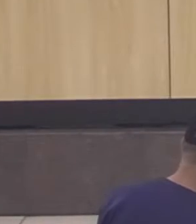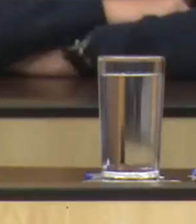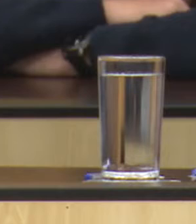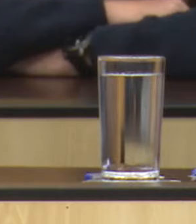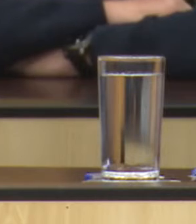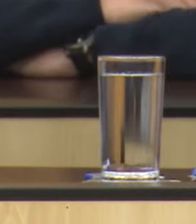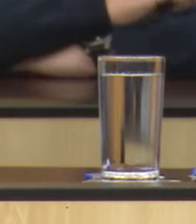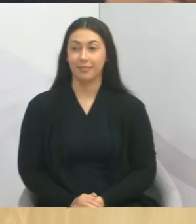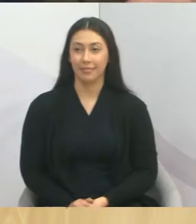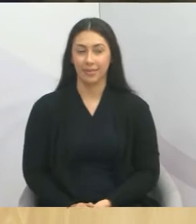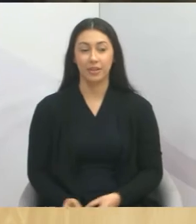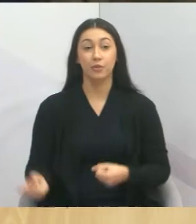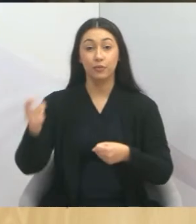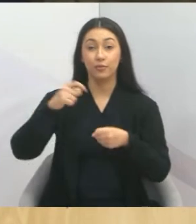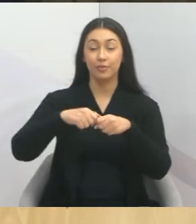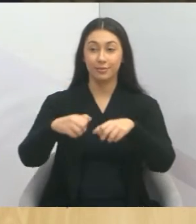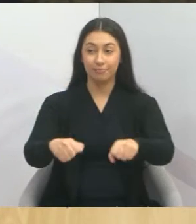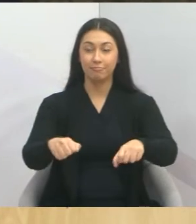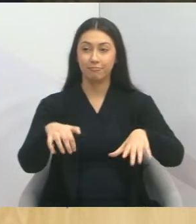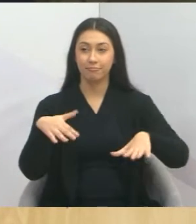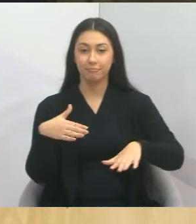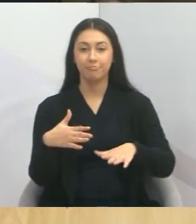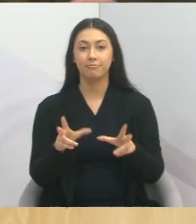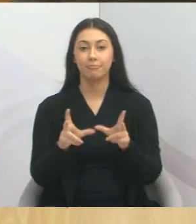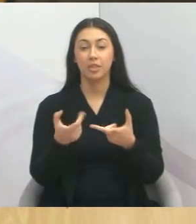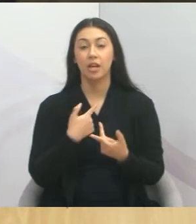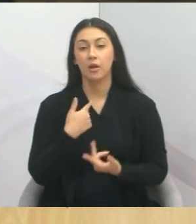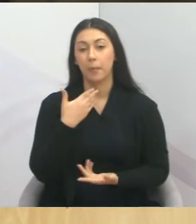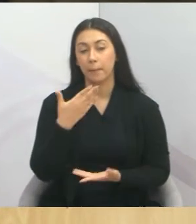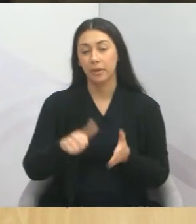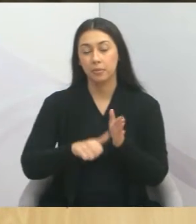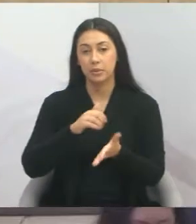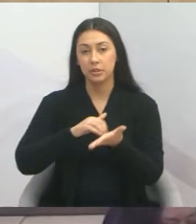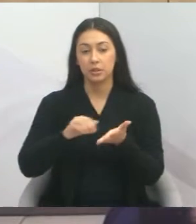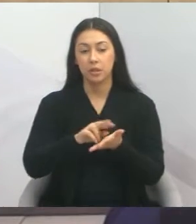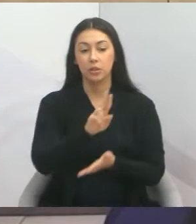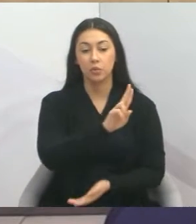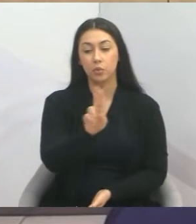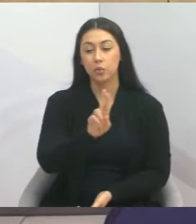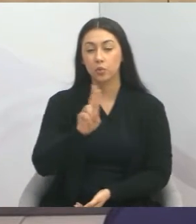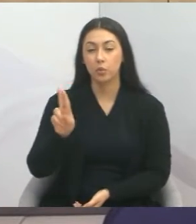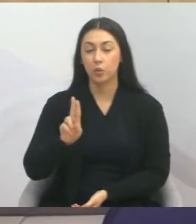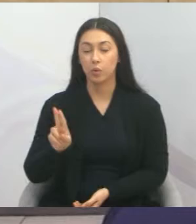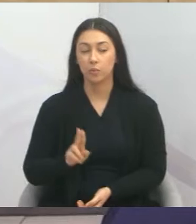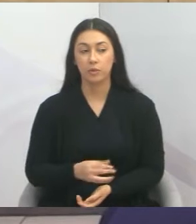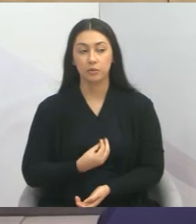e retomando a sessão peço ao primeiro-secretário que proceda a verificação de presença